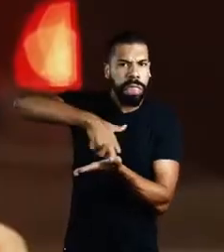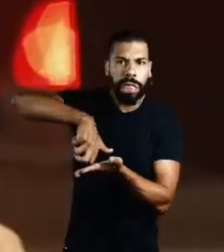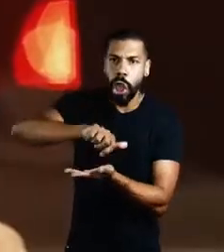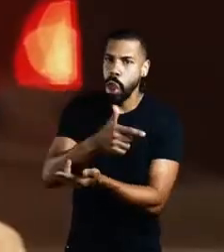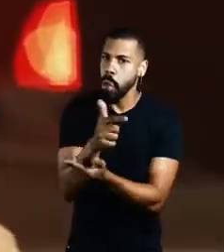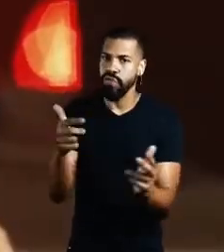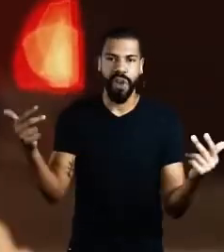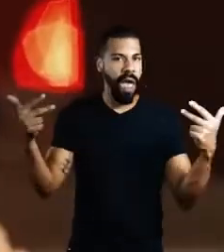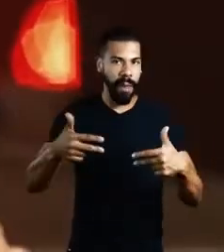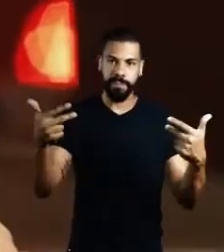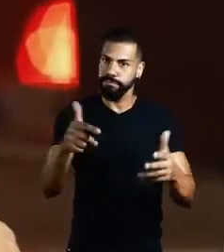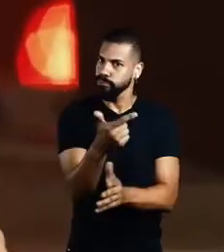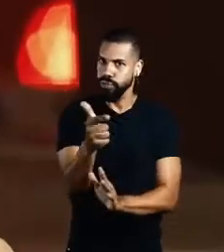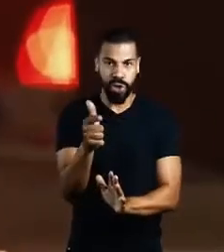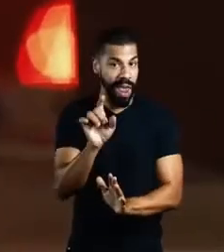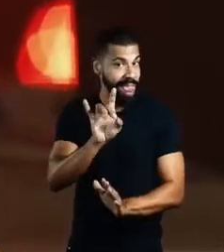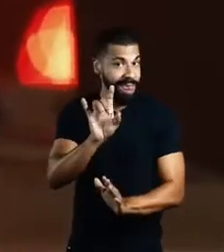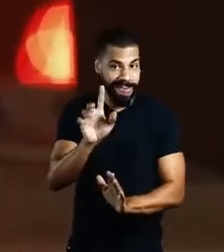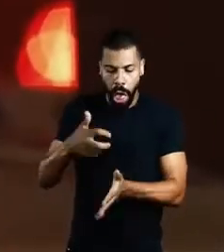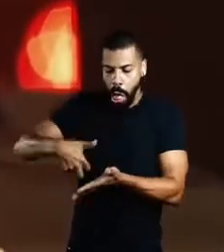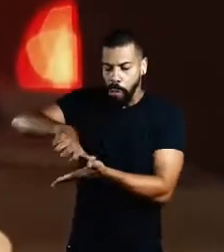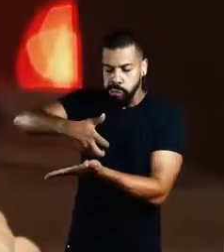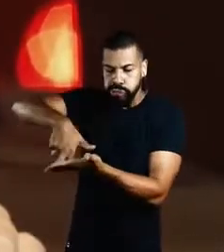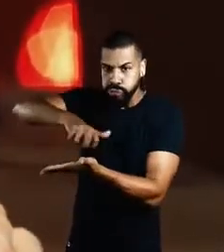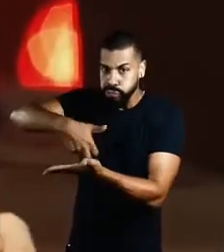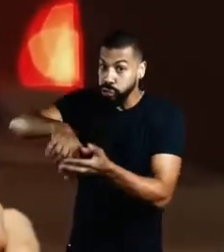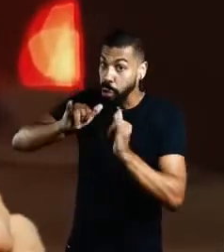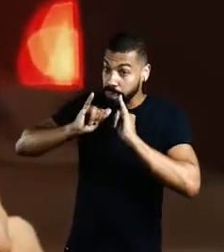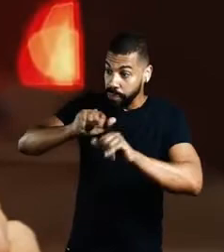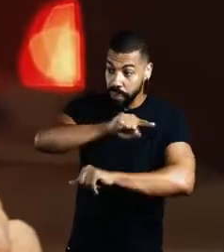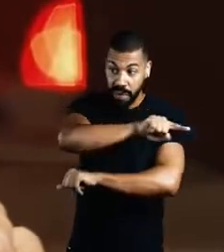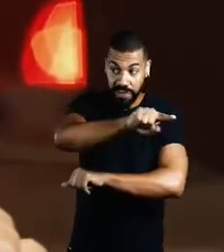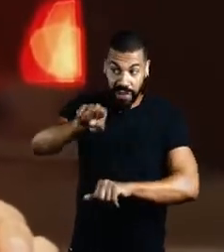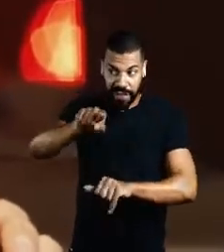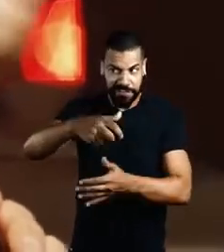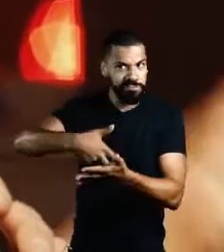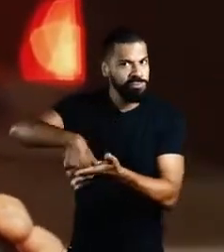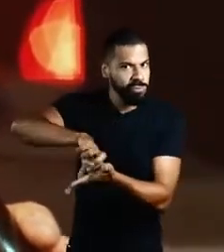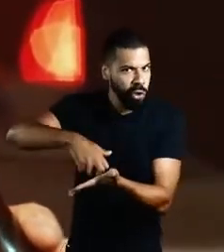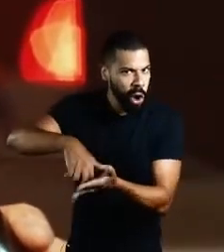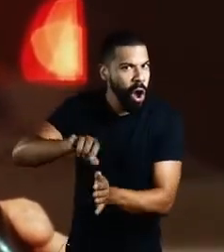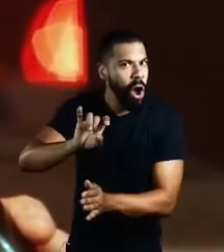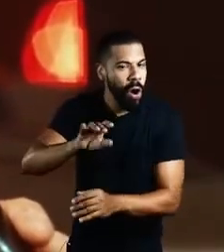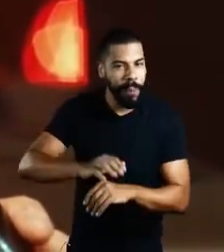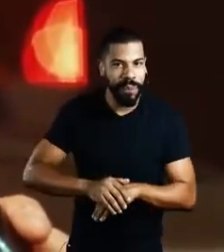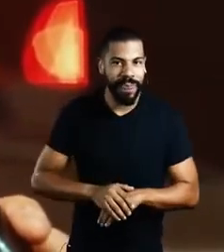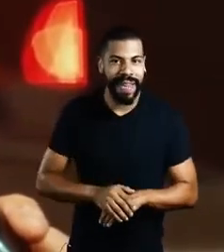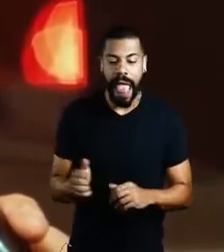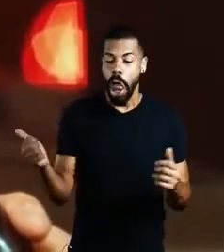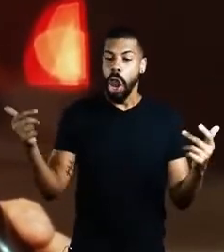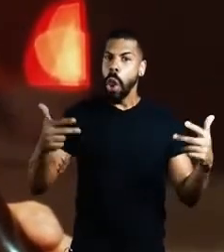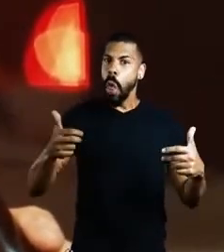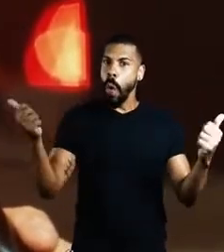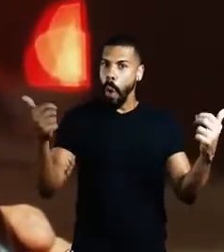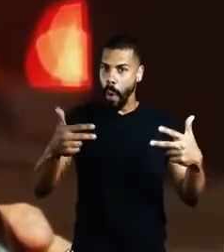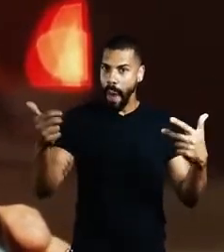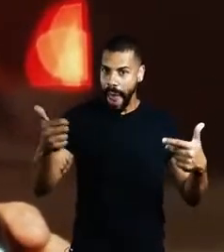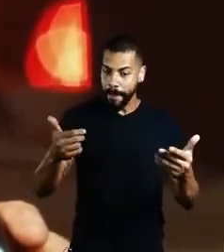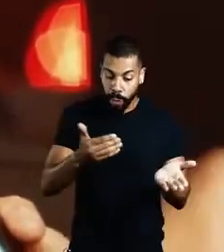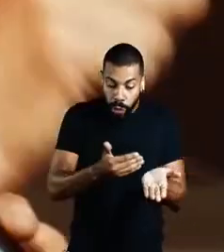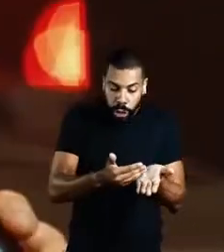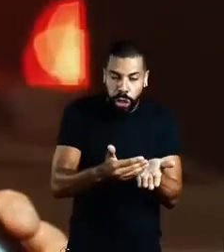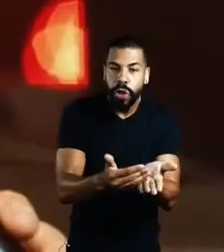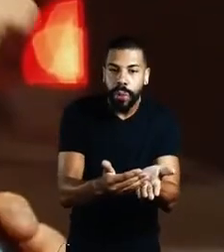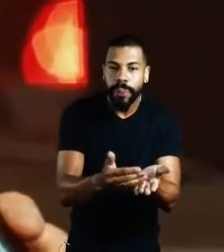rap. Tá? Uma coisa bem clara que eu queria deixar aqui, certo? O cara que levou o rap lá para São Bento, se